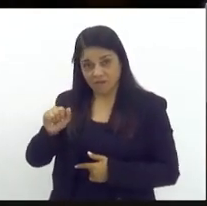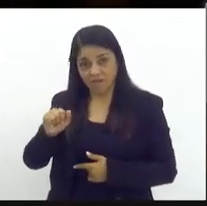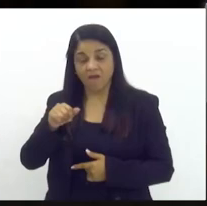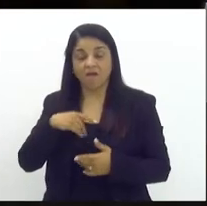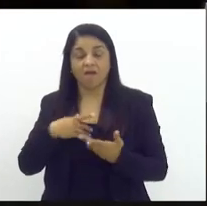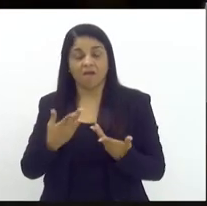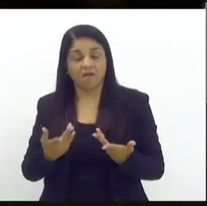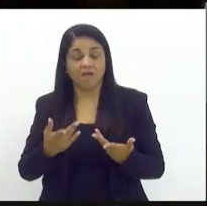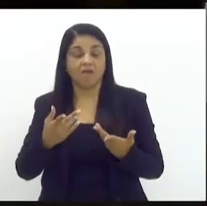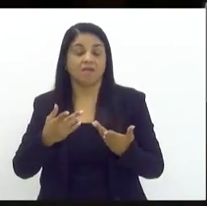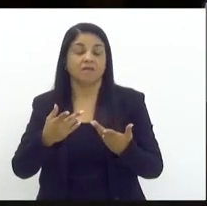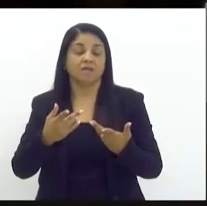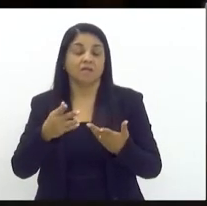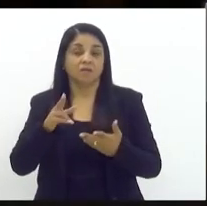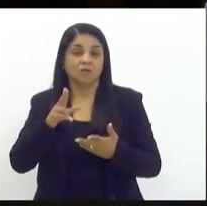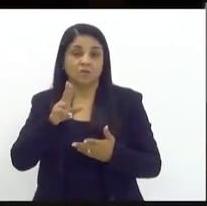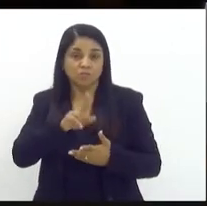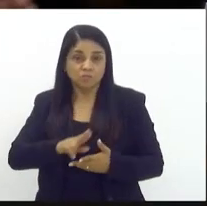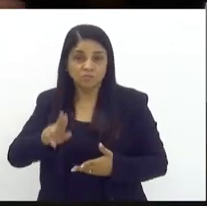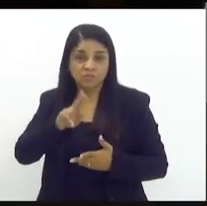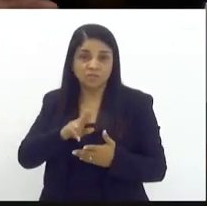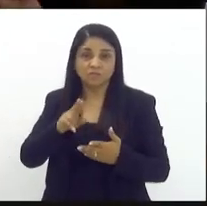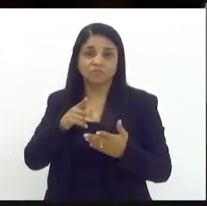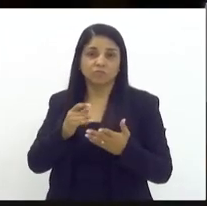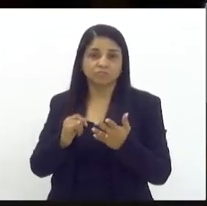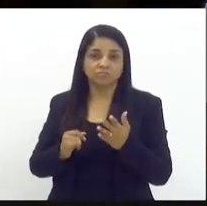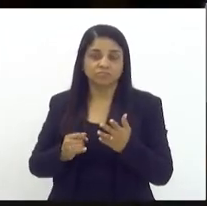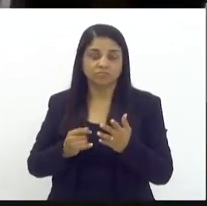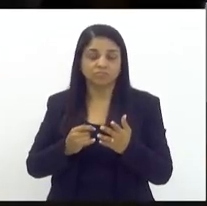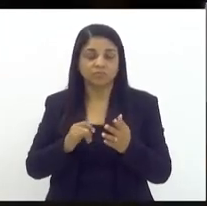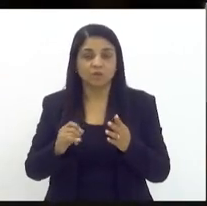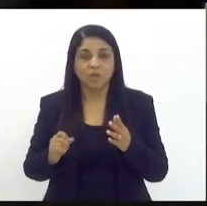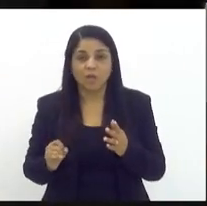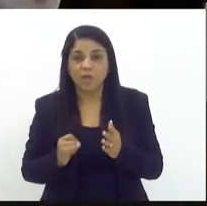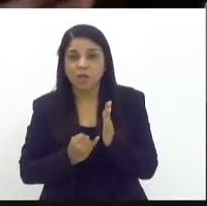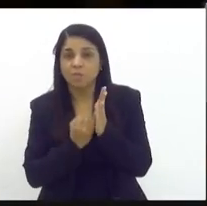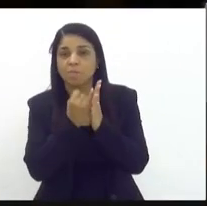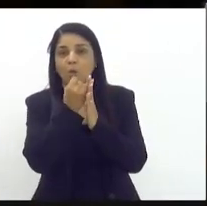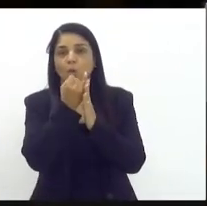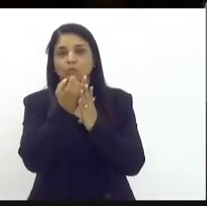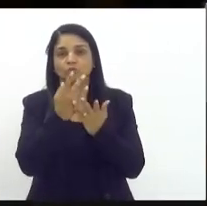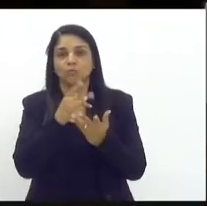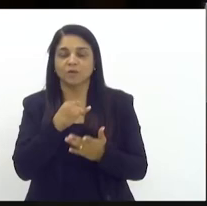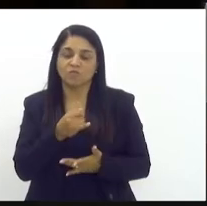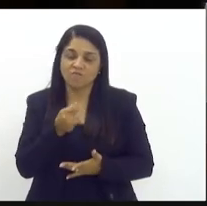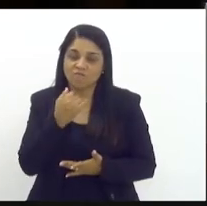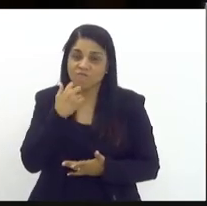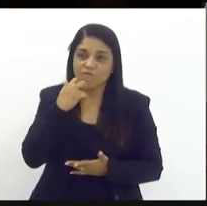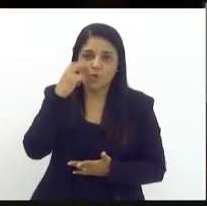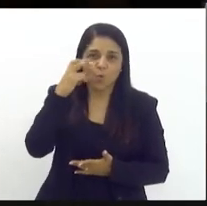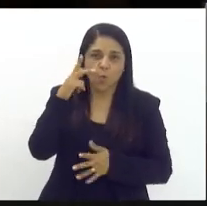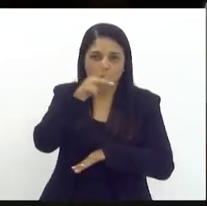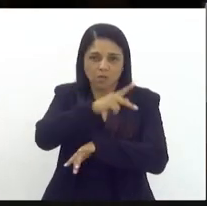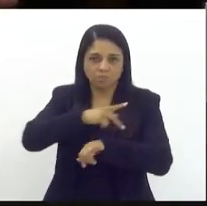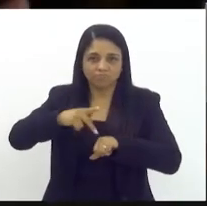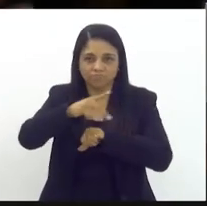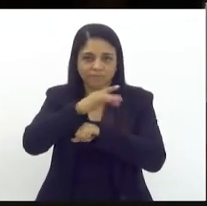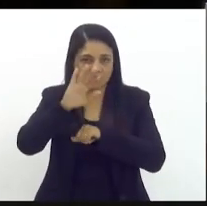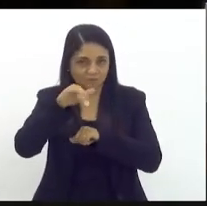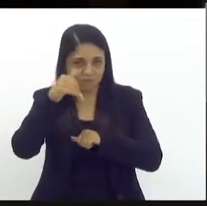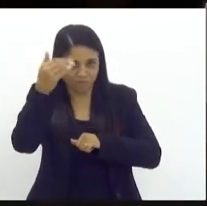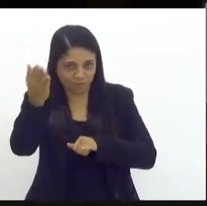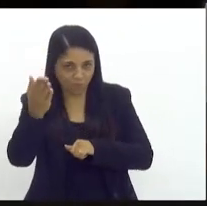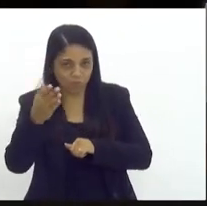de cada ter seletivo a gente bota IPVA para não passar tanta vergonha no cenário internacional porque com o IPVA nós temos mais ou menos